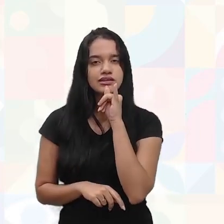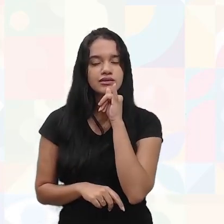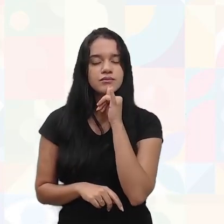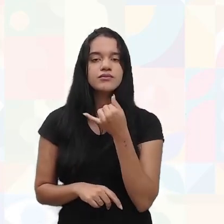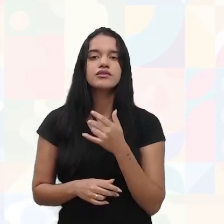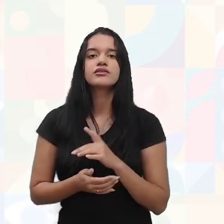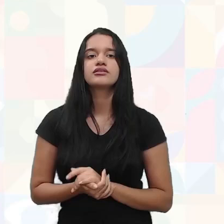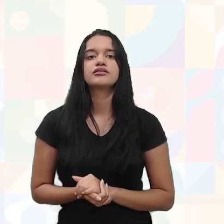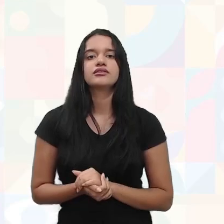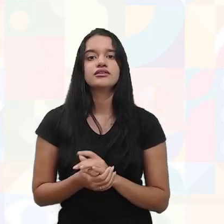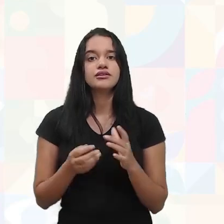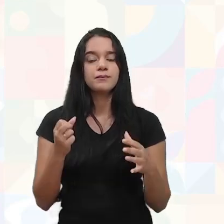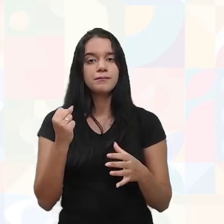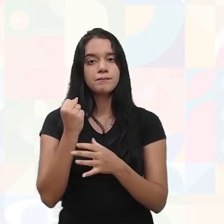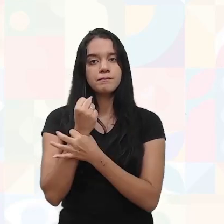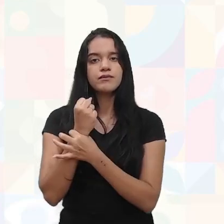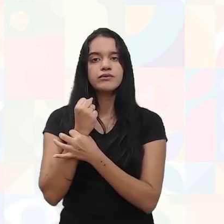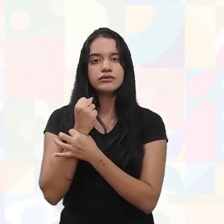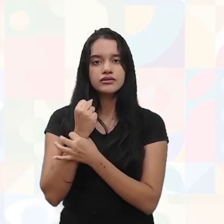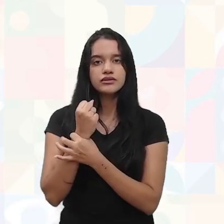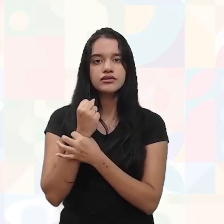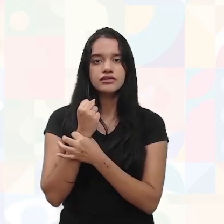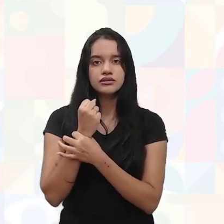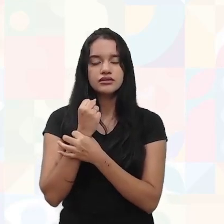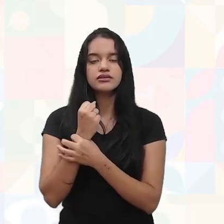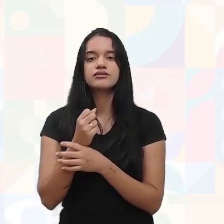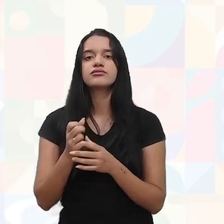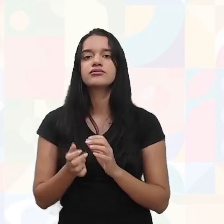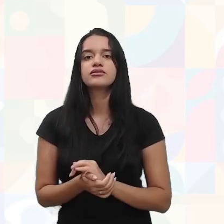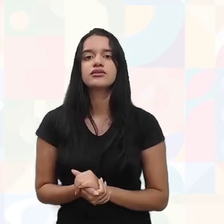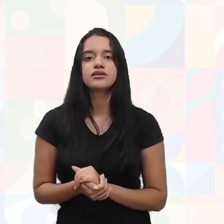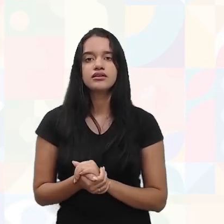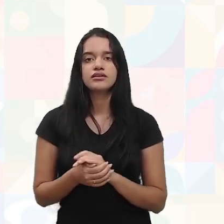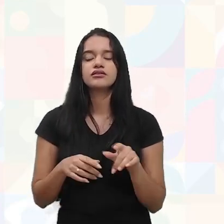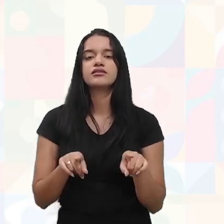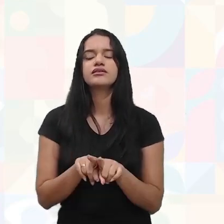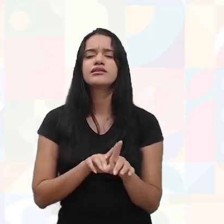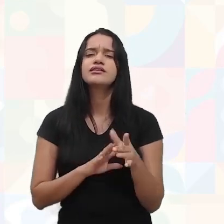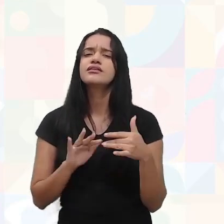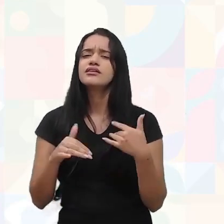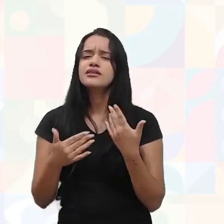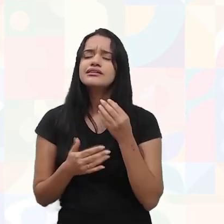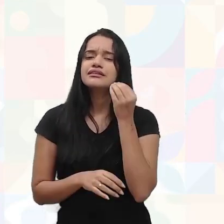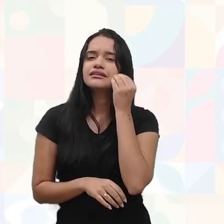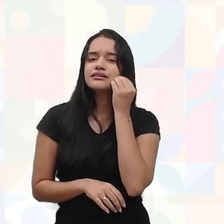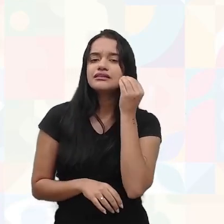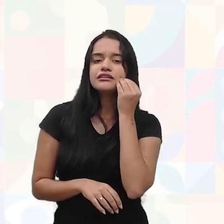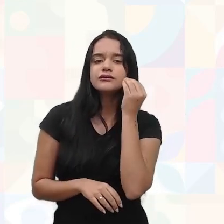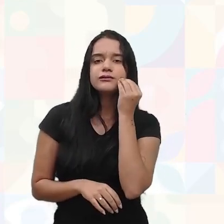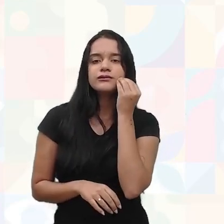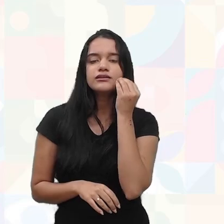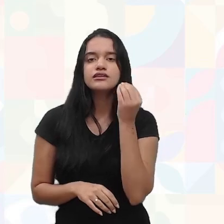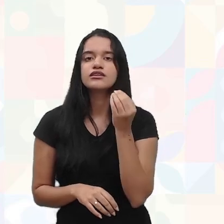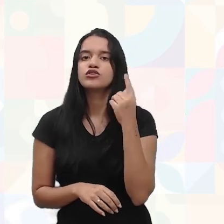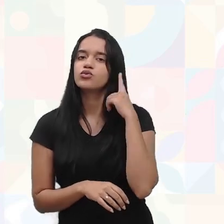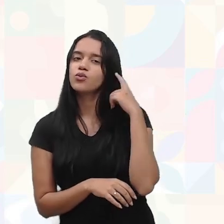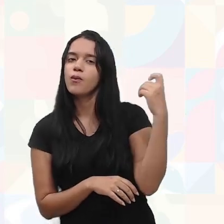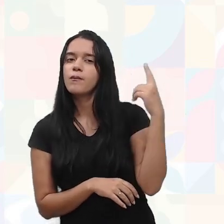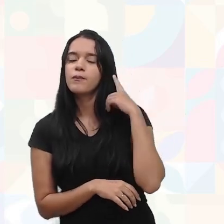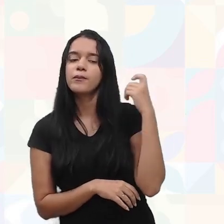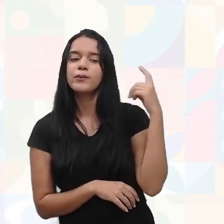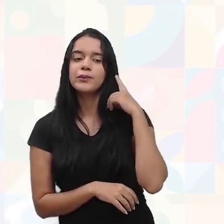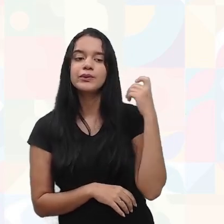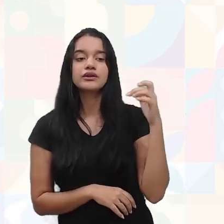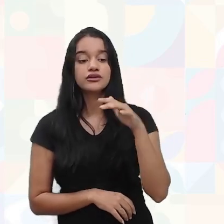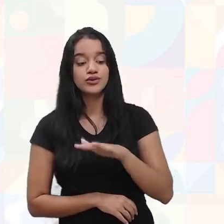proteção coletiva, como uma barreira acústica, tentando impedir que o ruído ou o barulho de